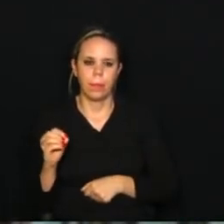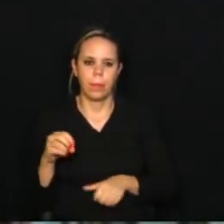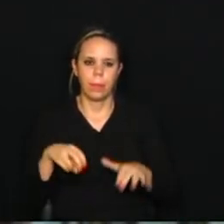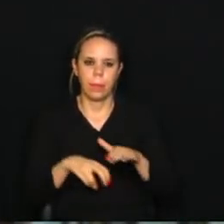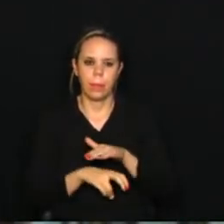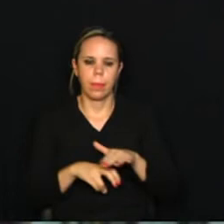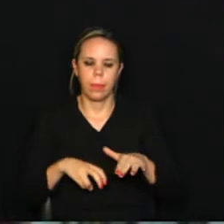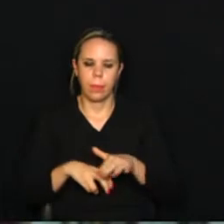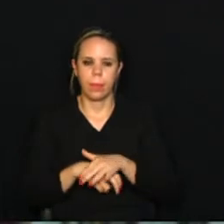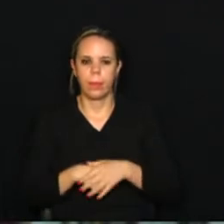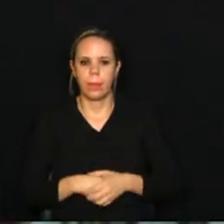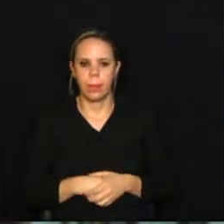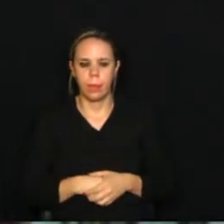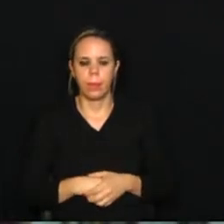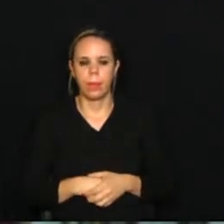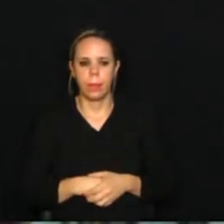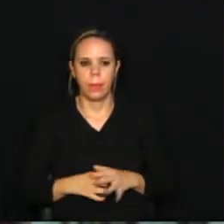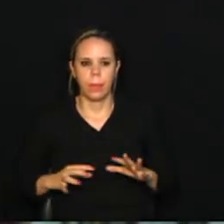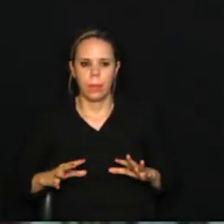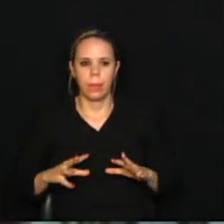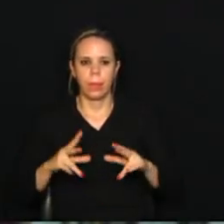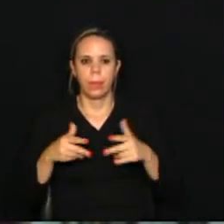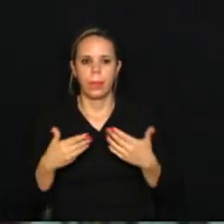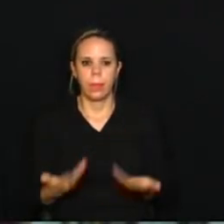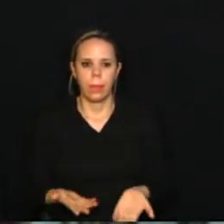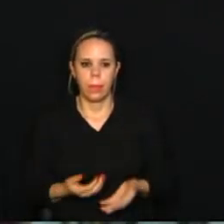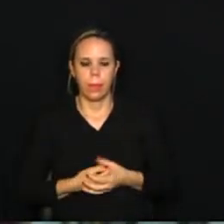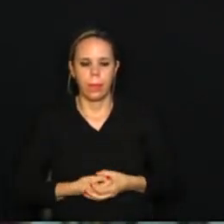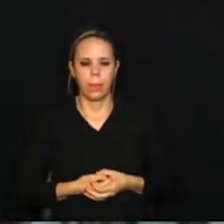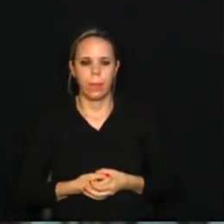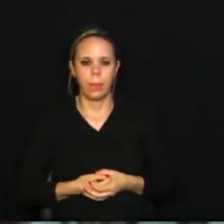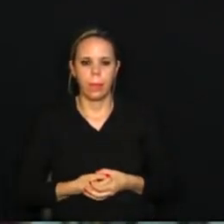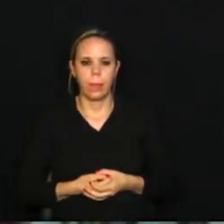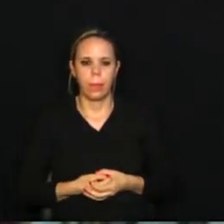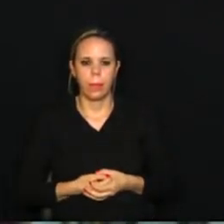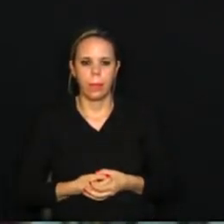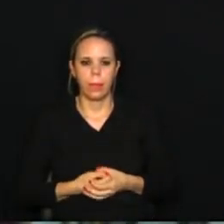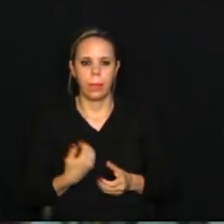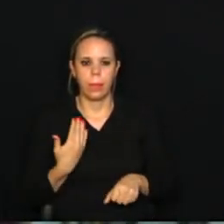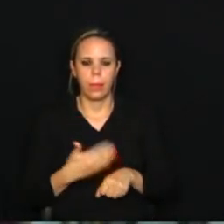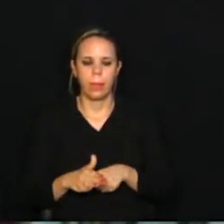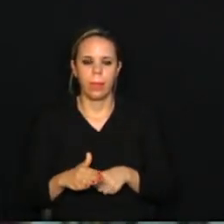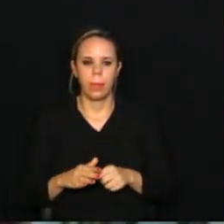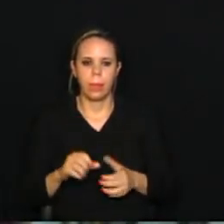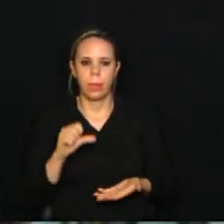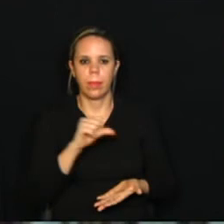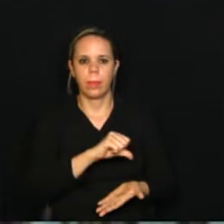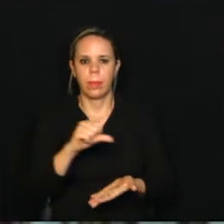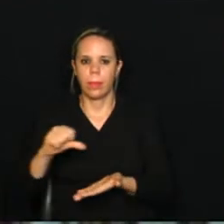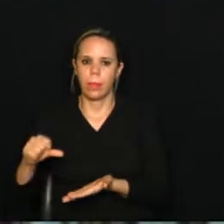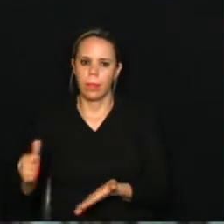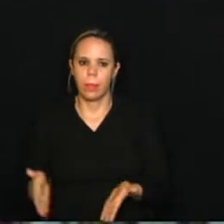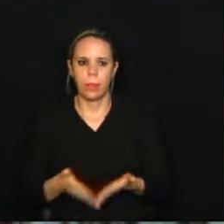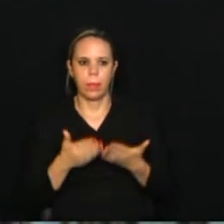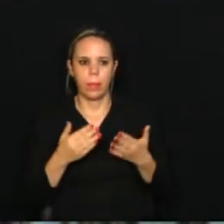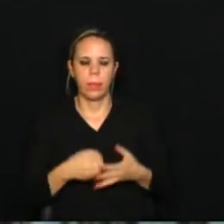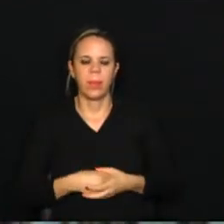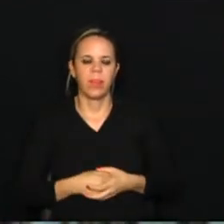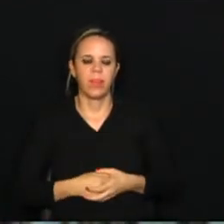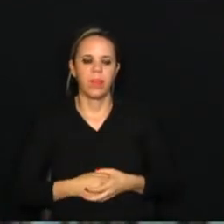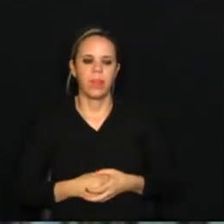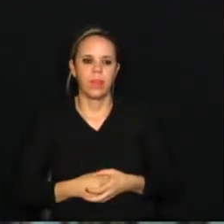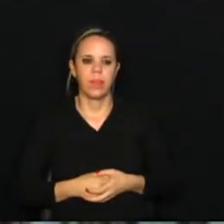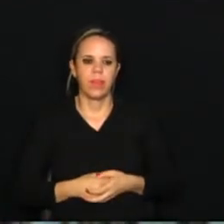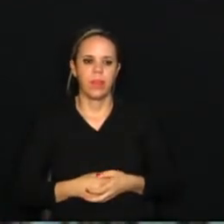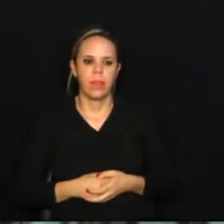creches, aí todas elas praticamente nas regiões mais carentes, né?